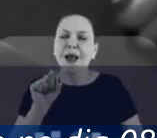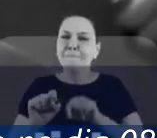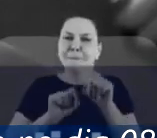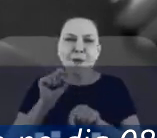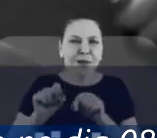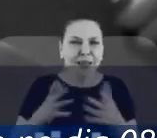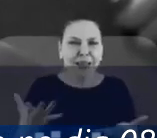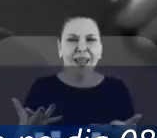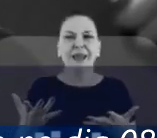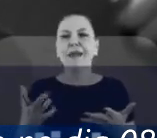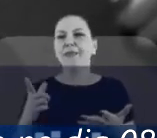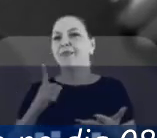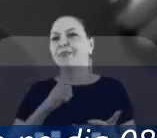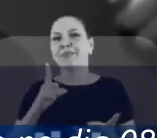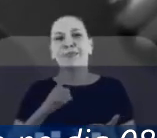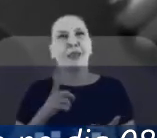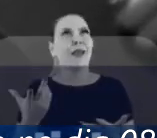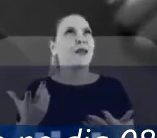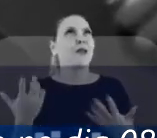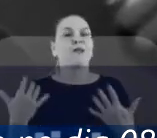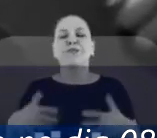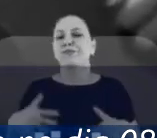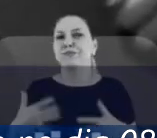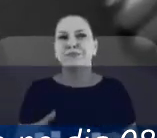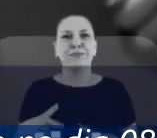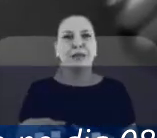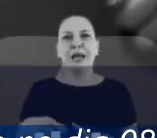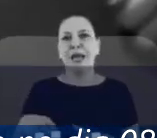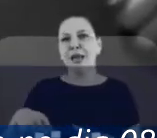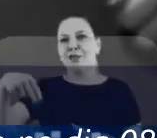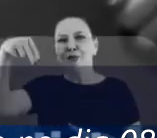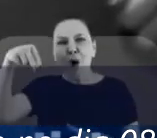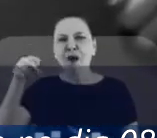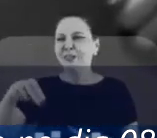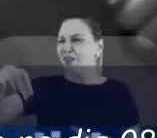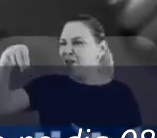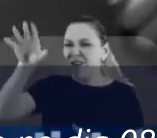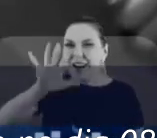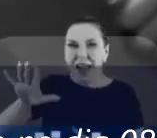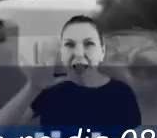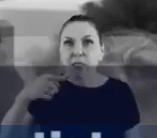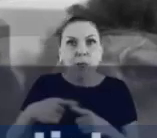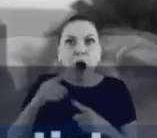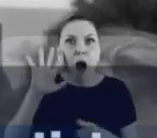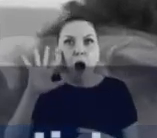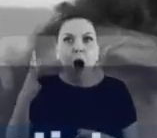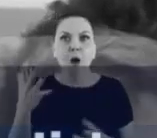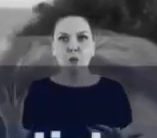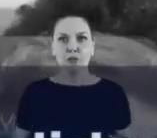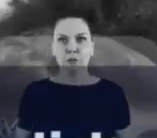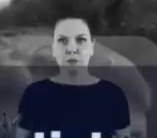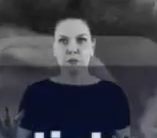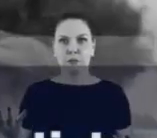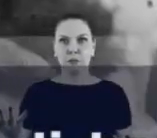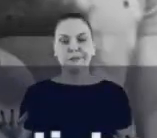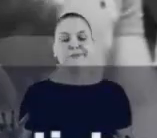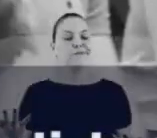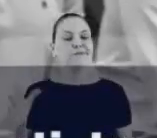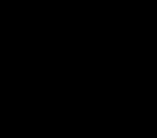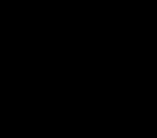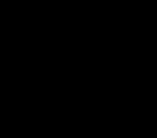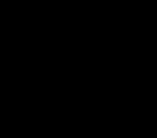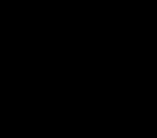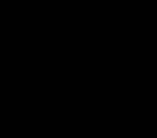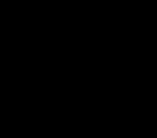do que eles Deus Pátria família Liberdade quero deixar um país de futuro não para o